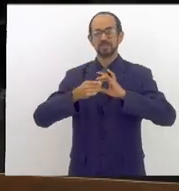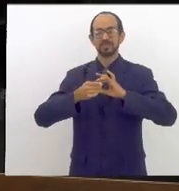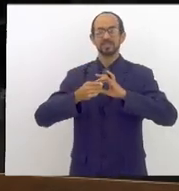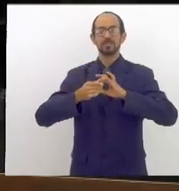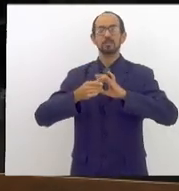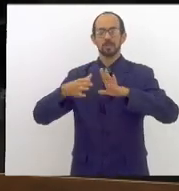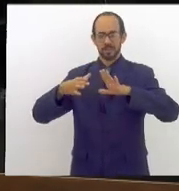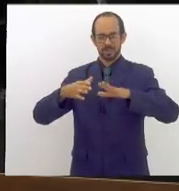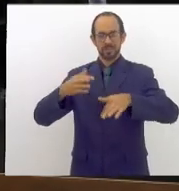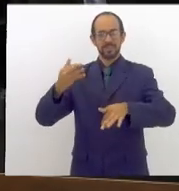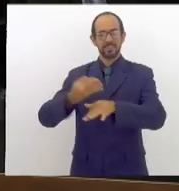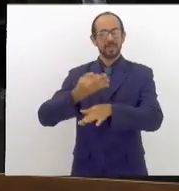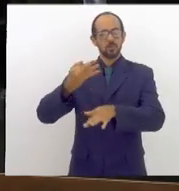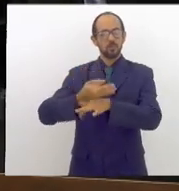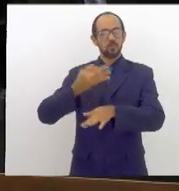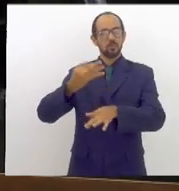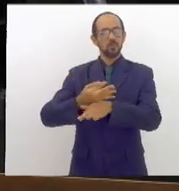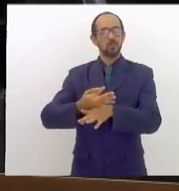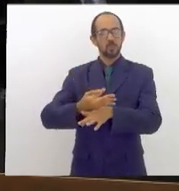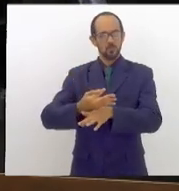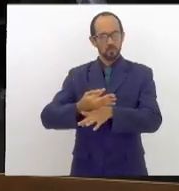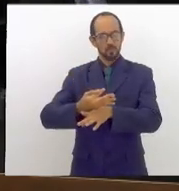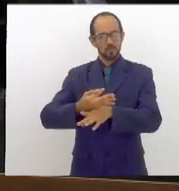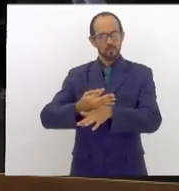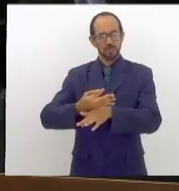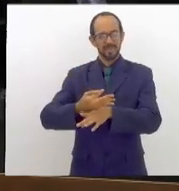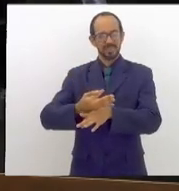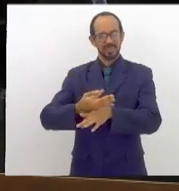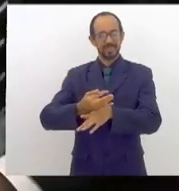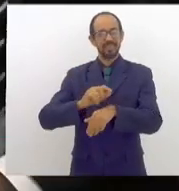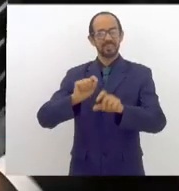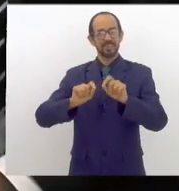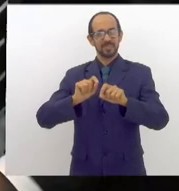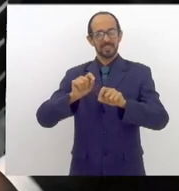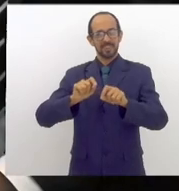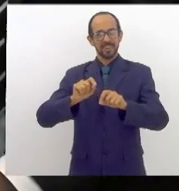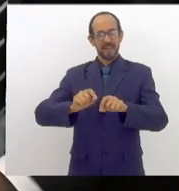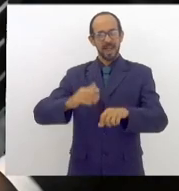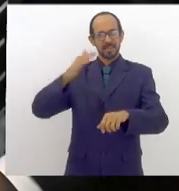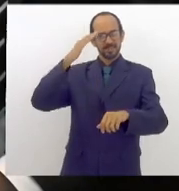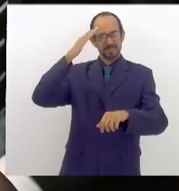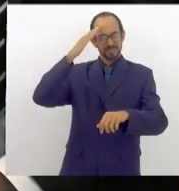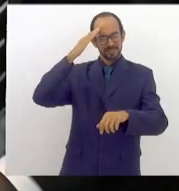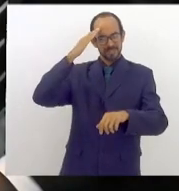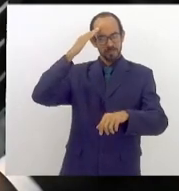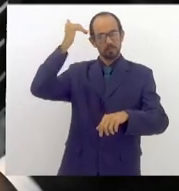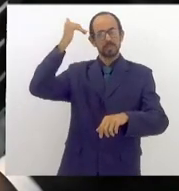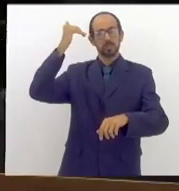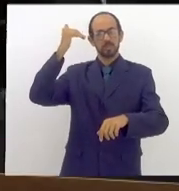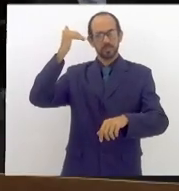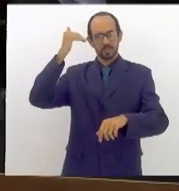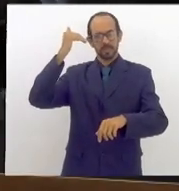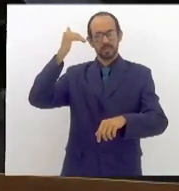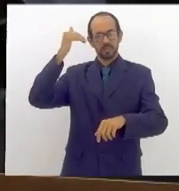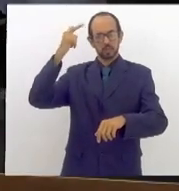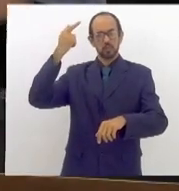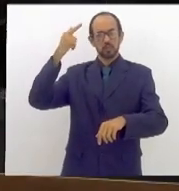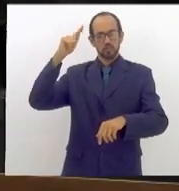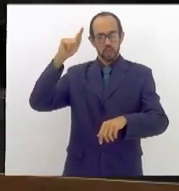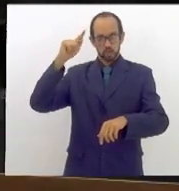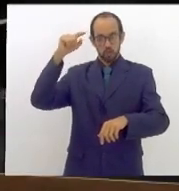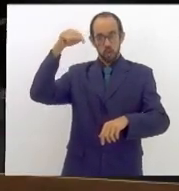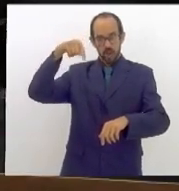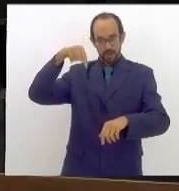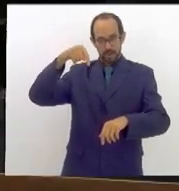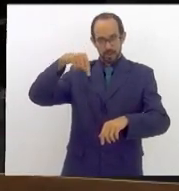que aguenta a sabedoria do gestor desta casa aqui